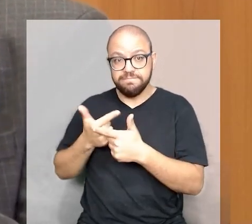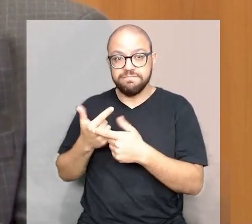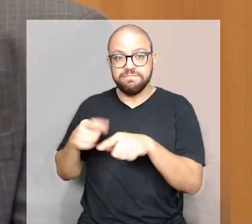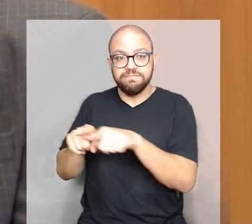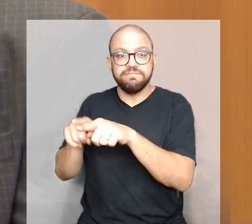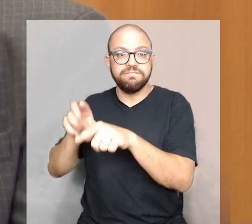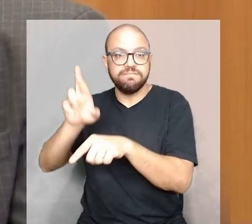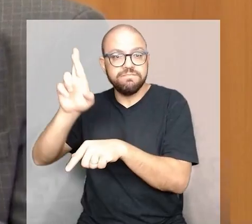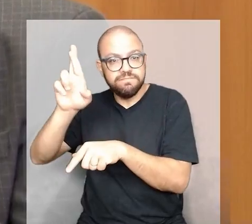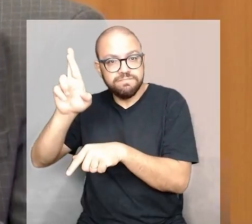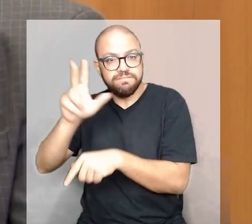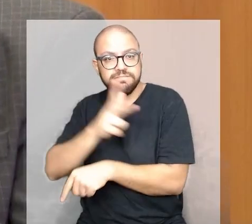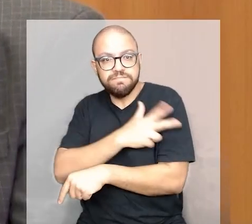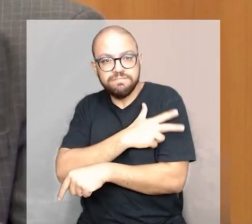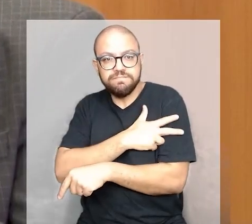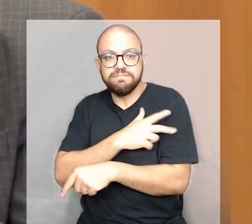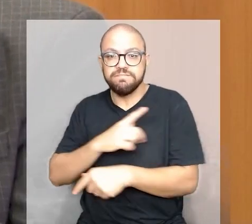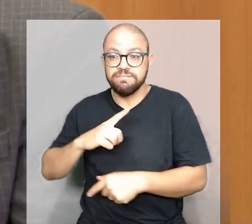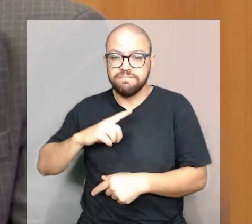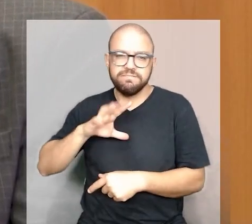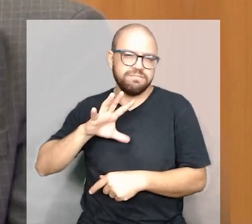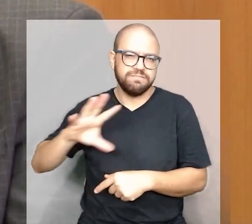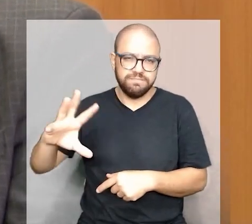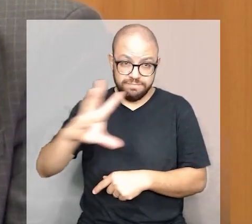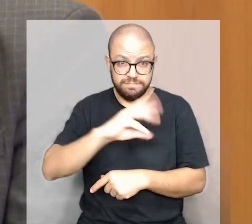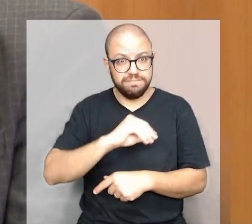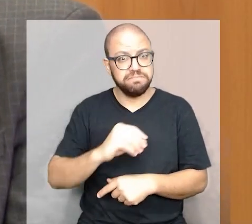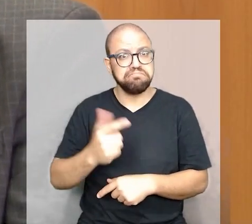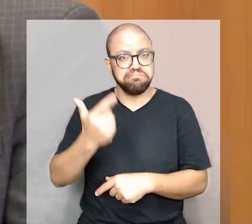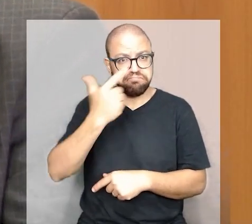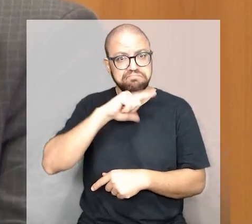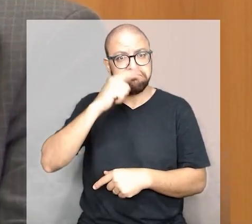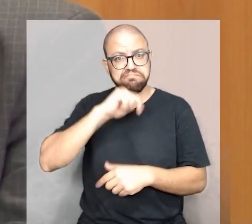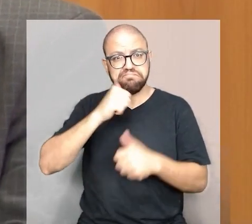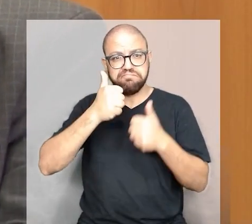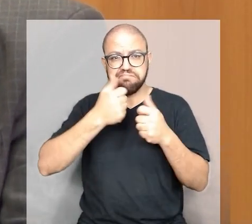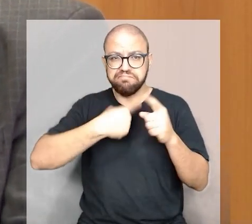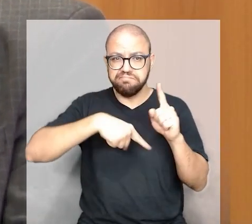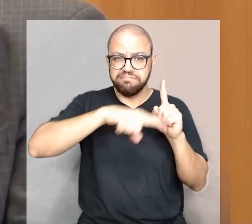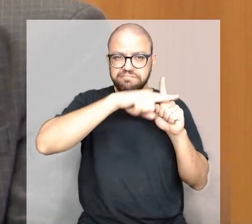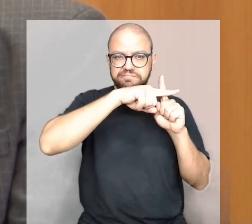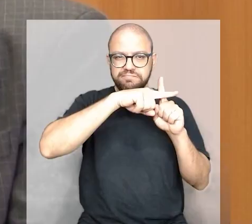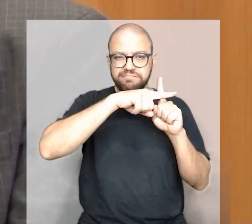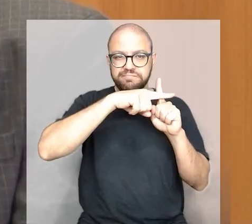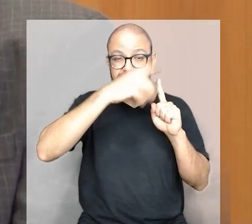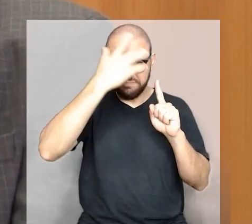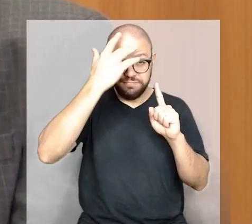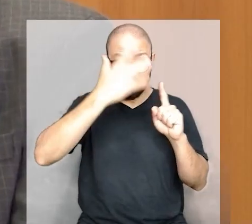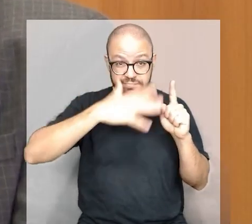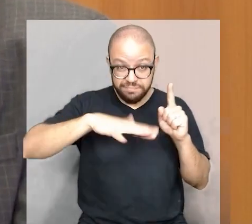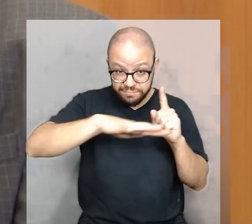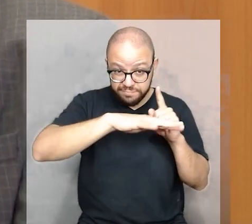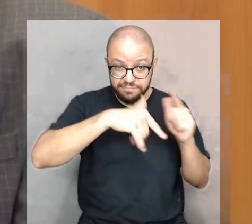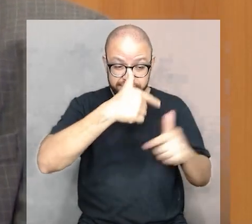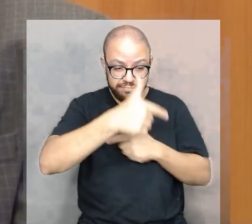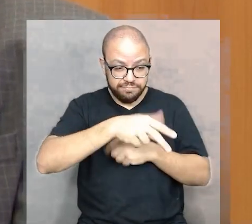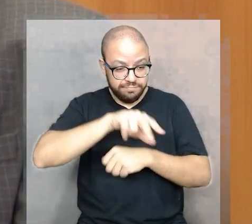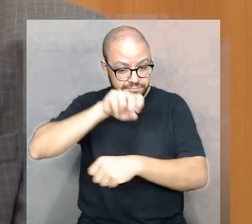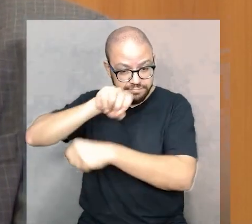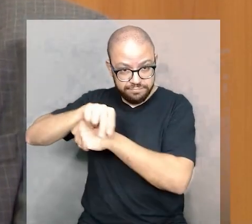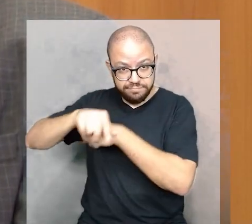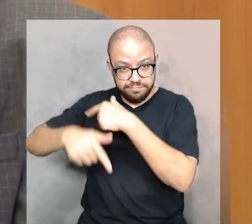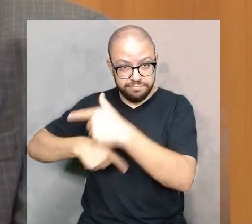sociedade civil se organizando. E isso teve até resultados muito positivos. Por exemplo, o trabalhador que nesses segmentos